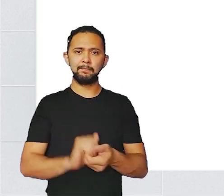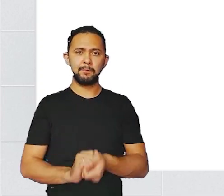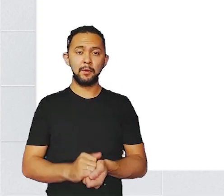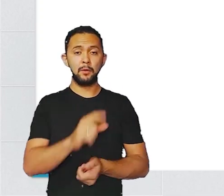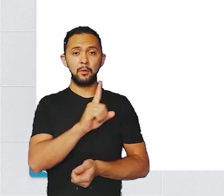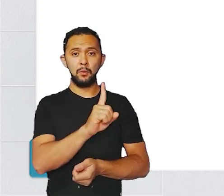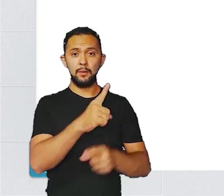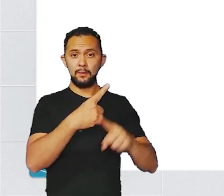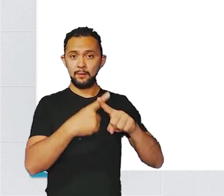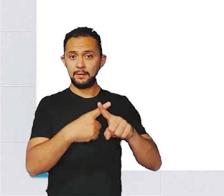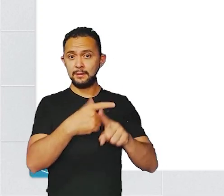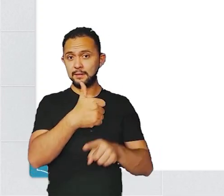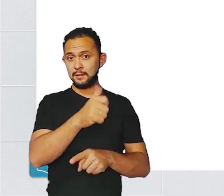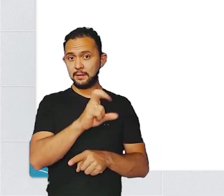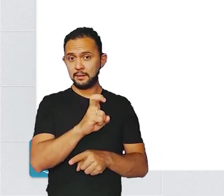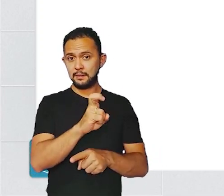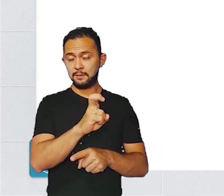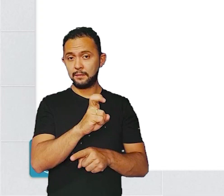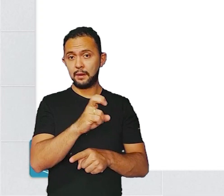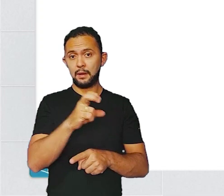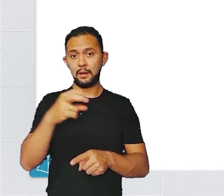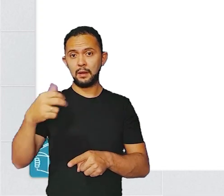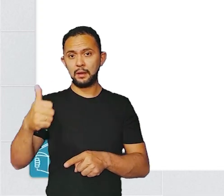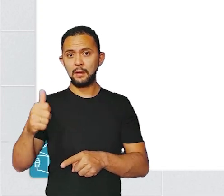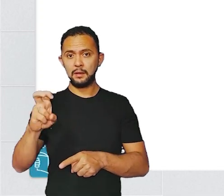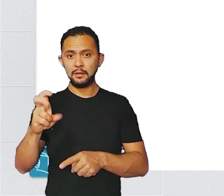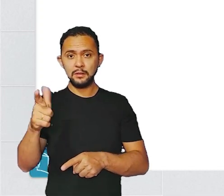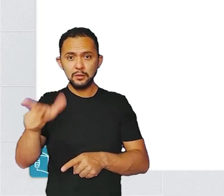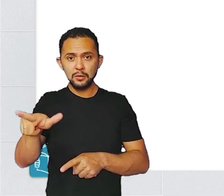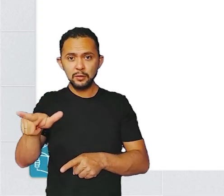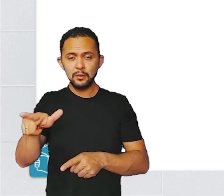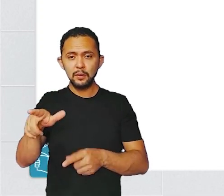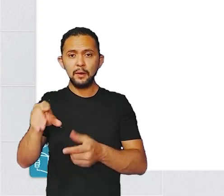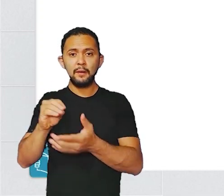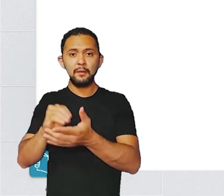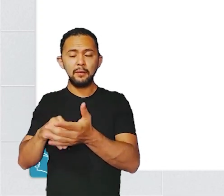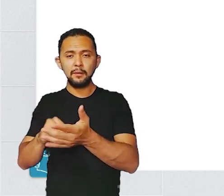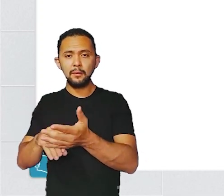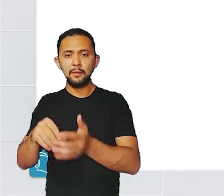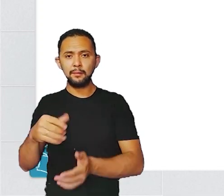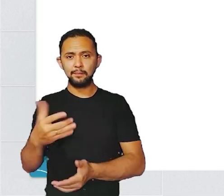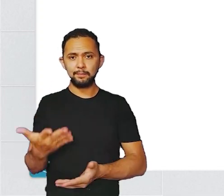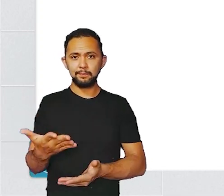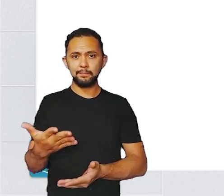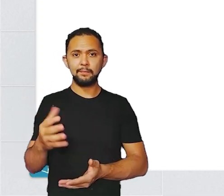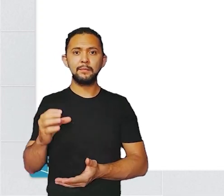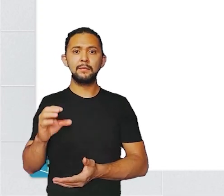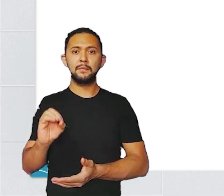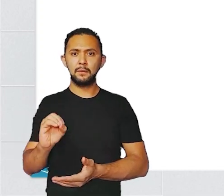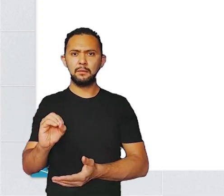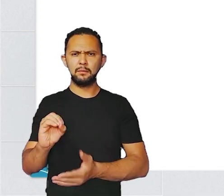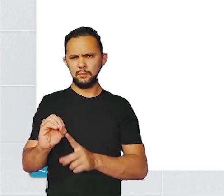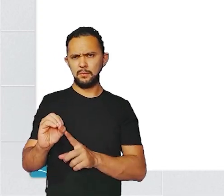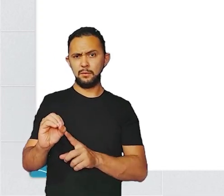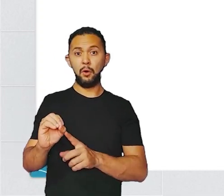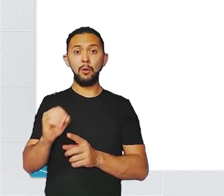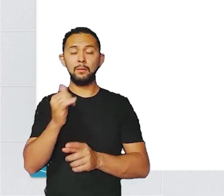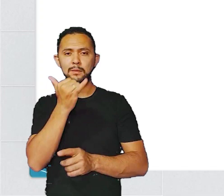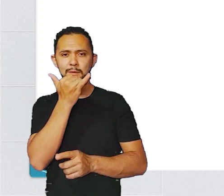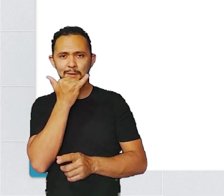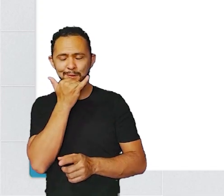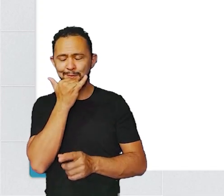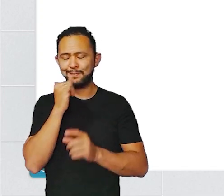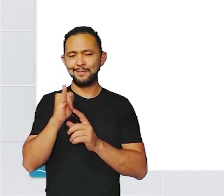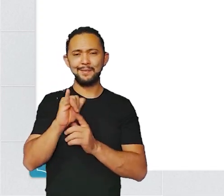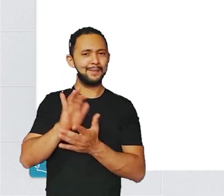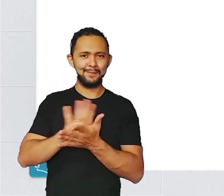1 vezes 15 é igual a 15. Quanto que sobra? Sobra nada. Olha, que negócio